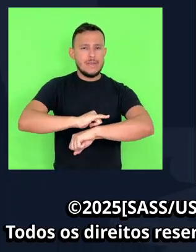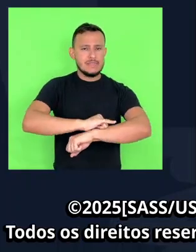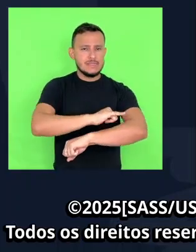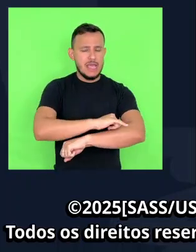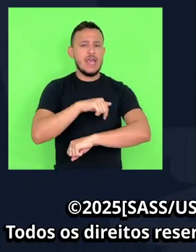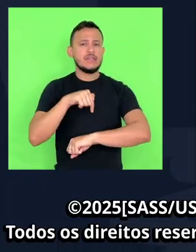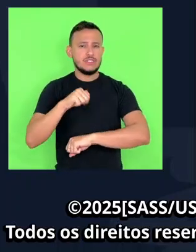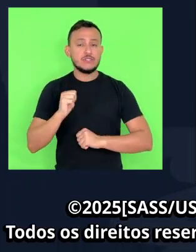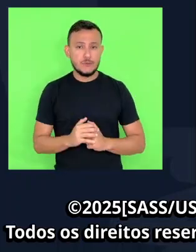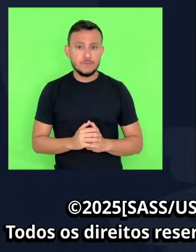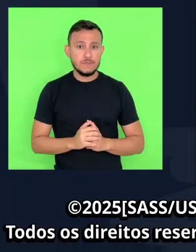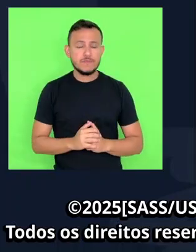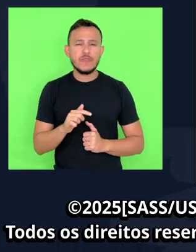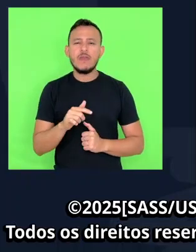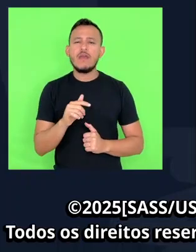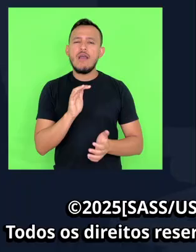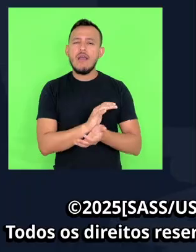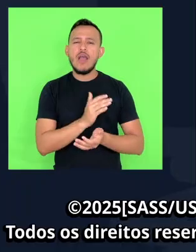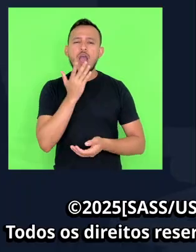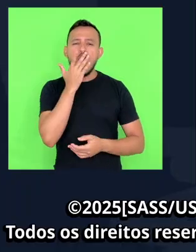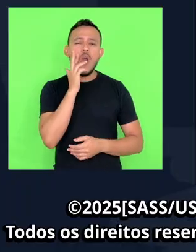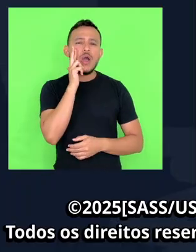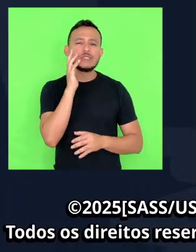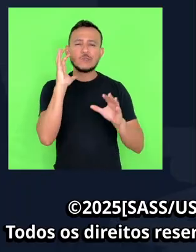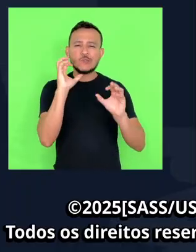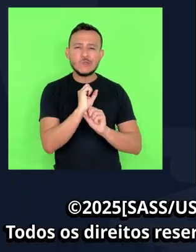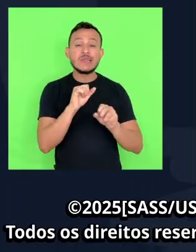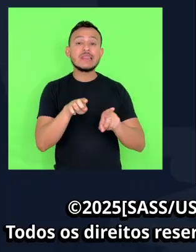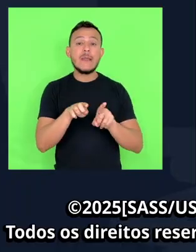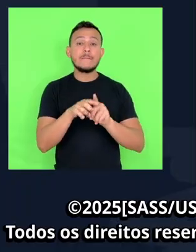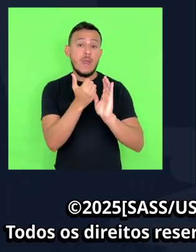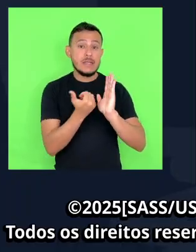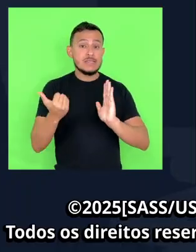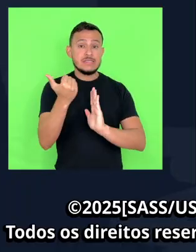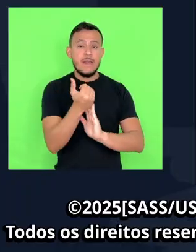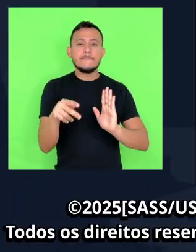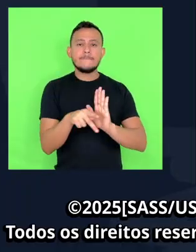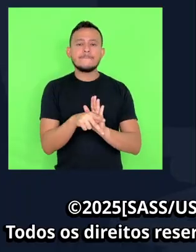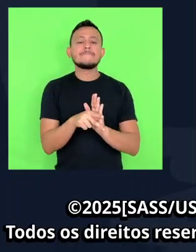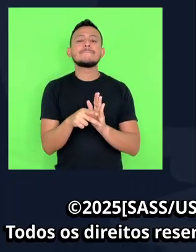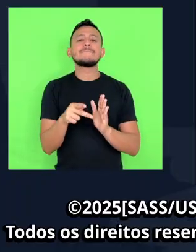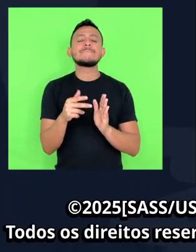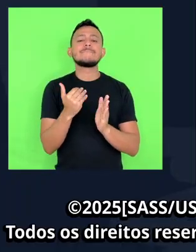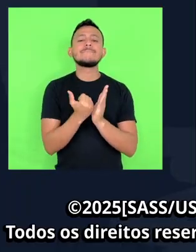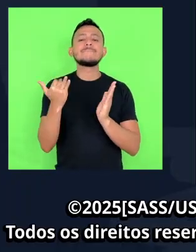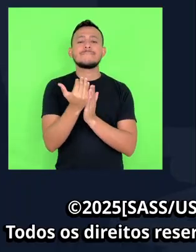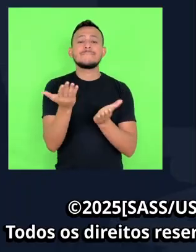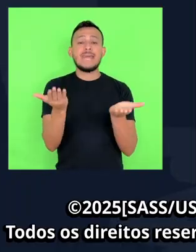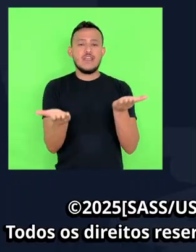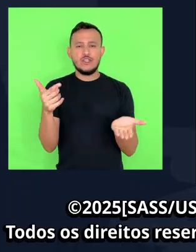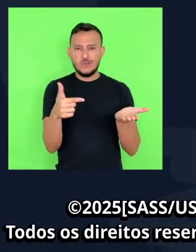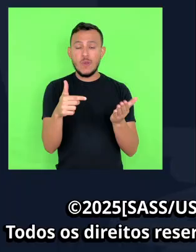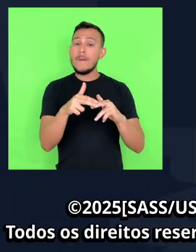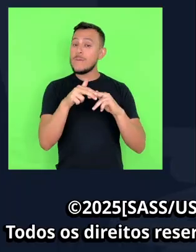essa rosa mais escuro, e aqui uma ascensão do sobrepeso. Então, essas taxas